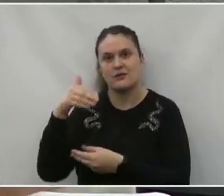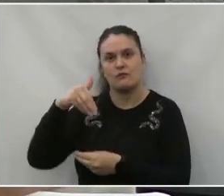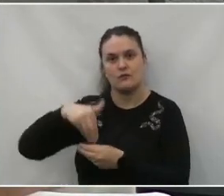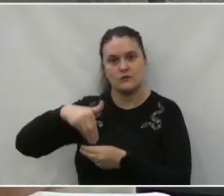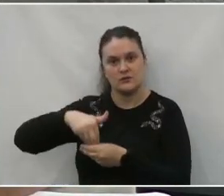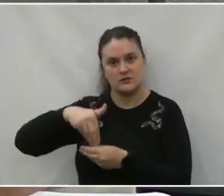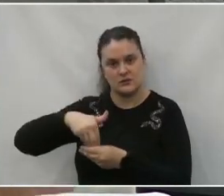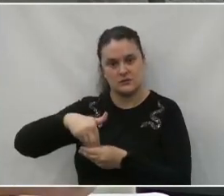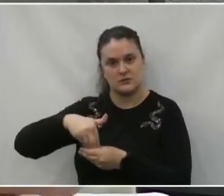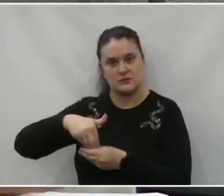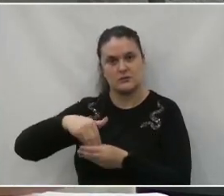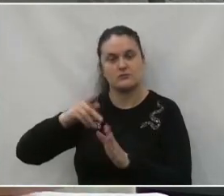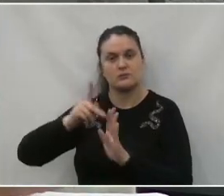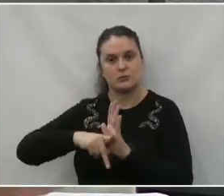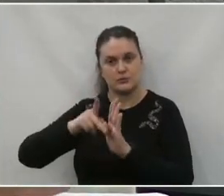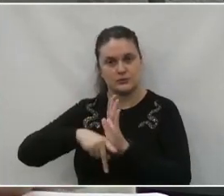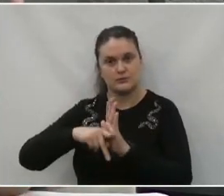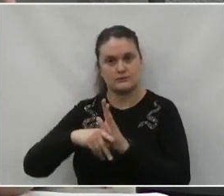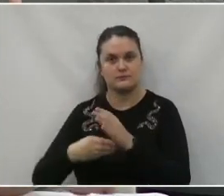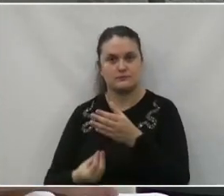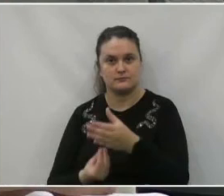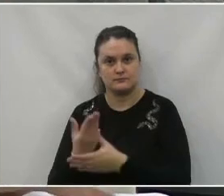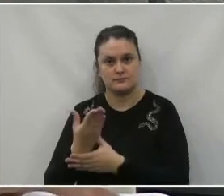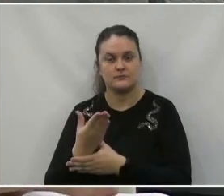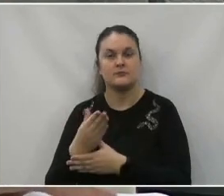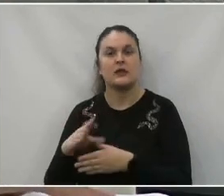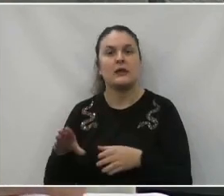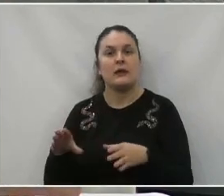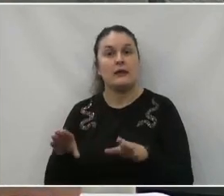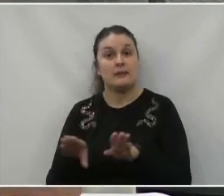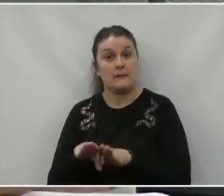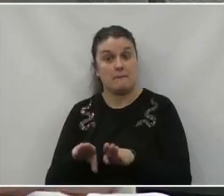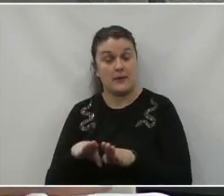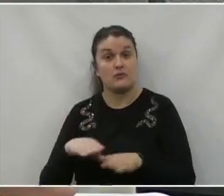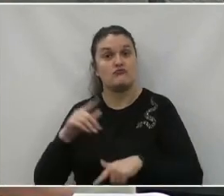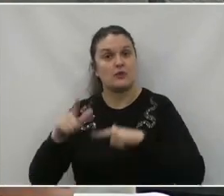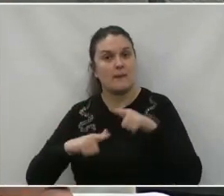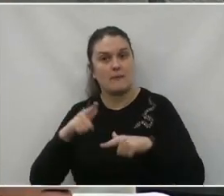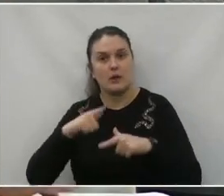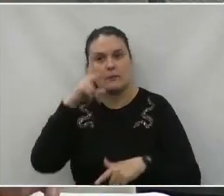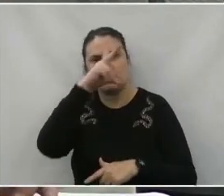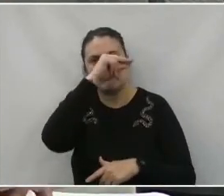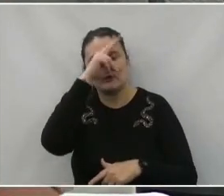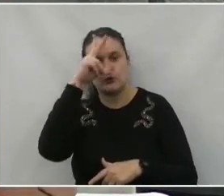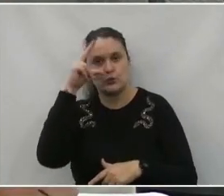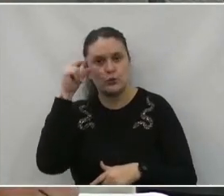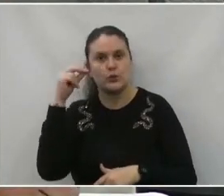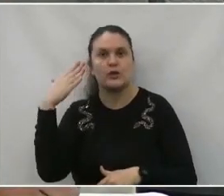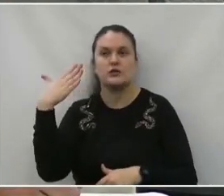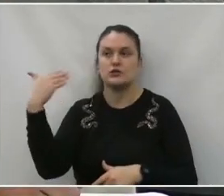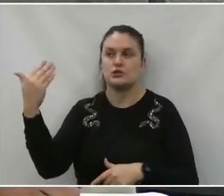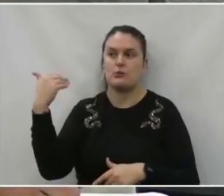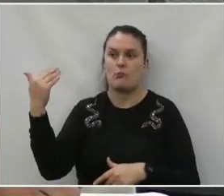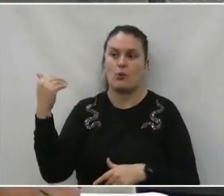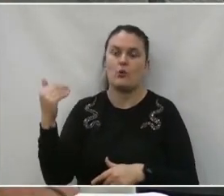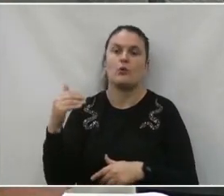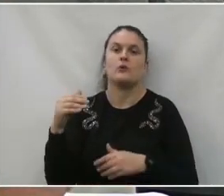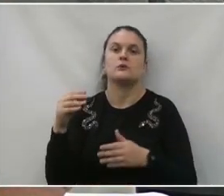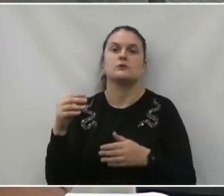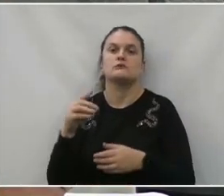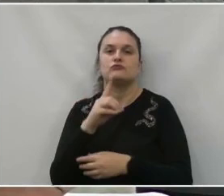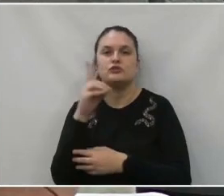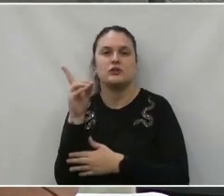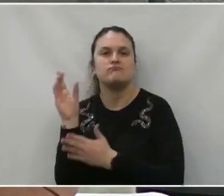votação deste programa, o empenho também do Executivo, que nos chamou no dia que foi feito a